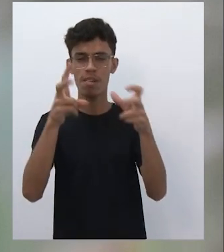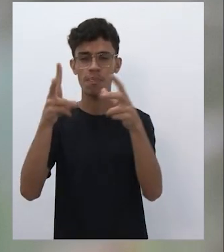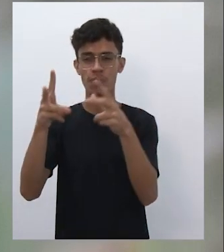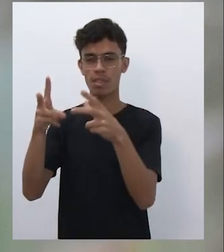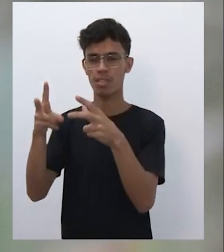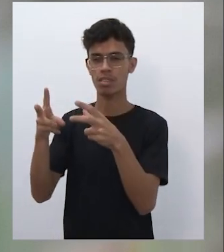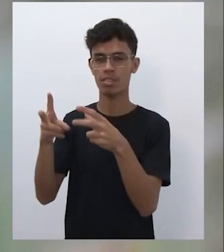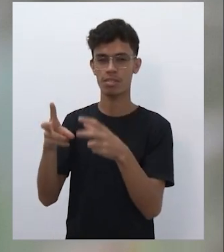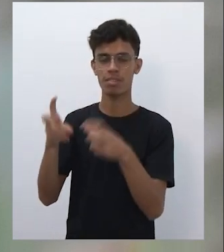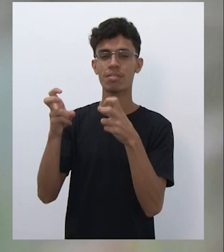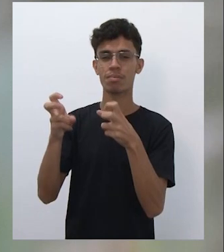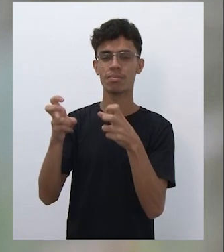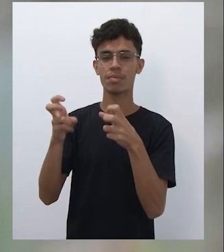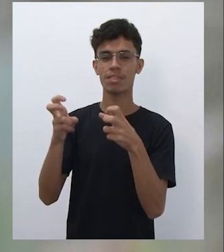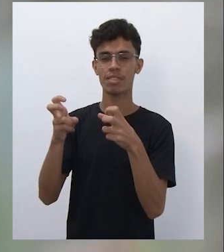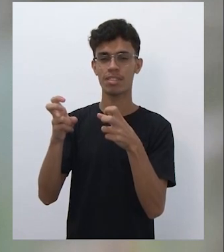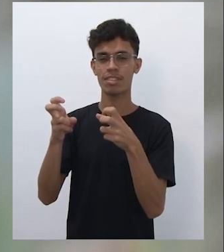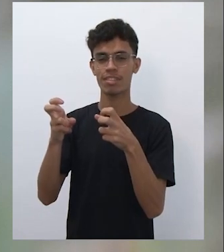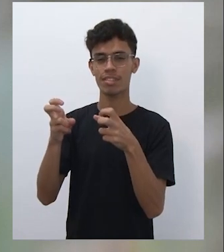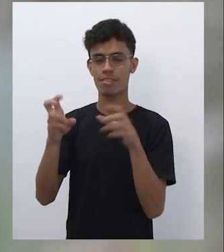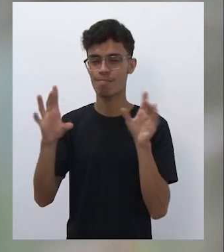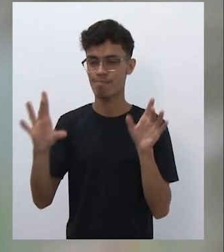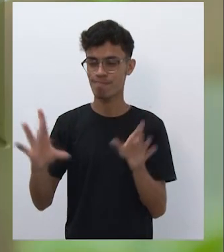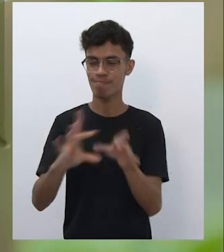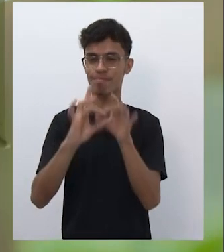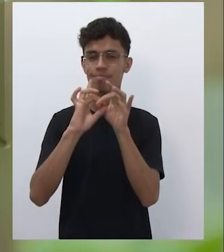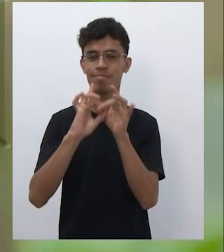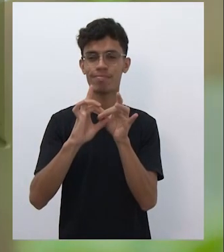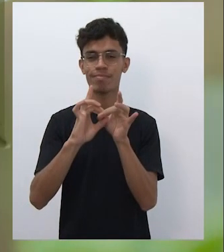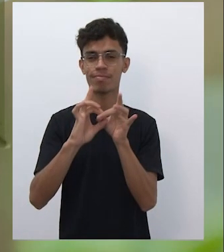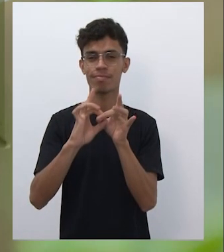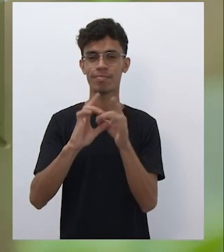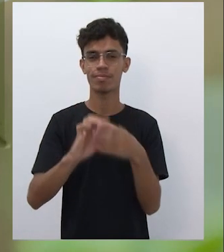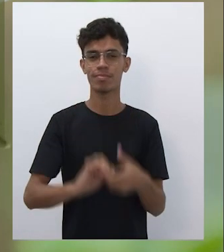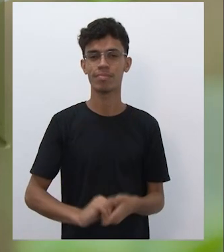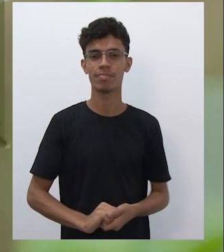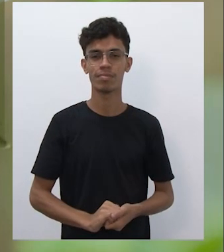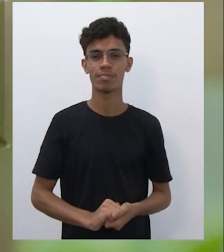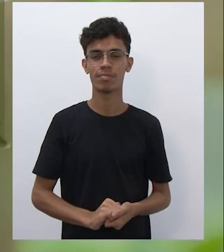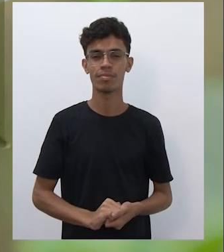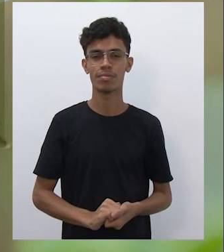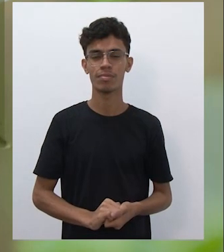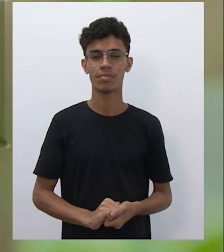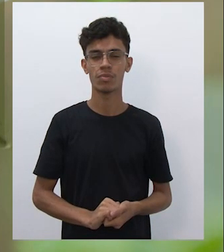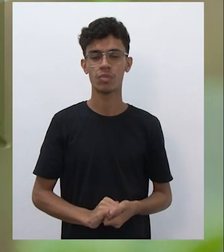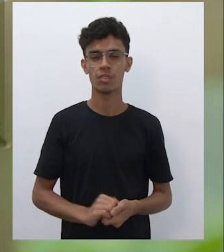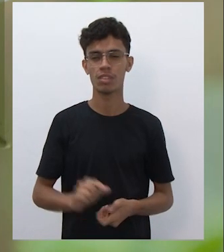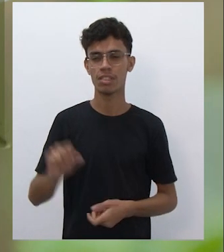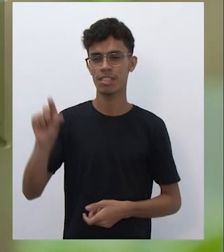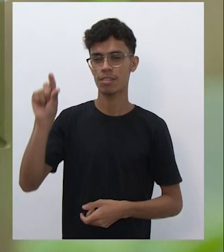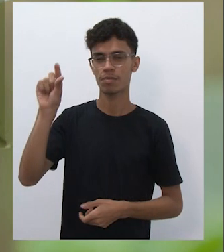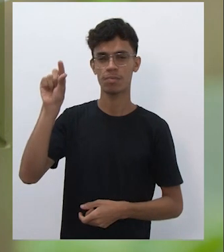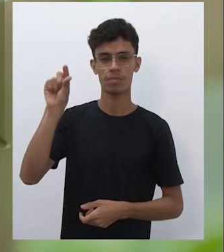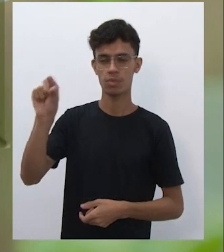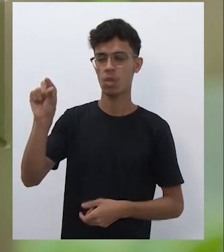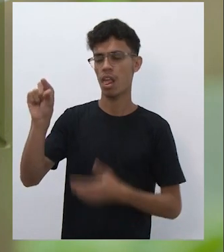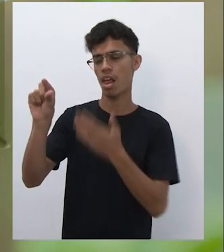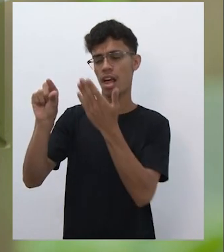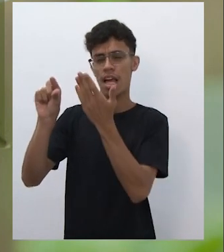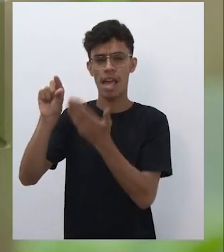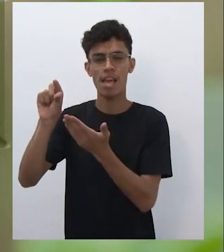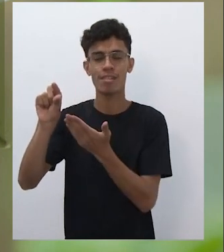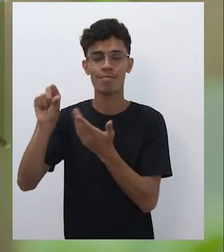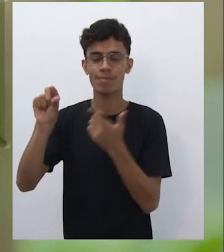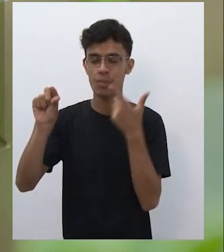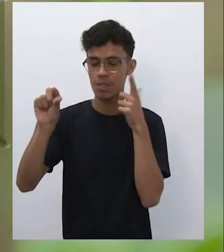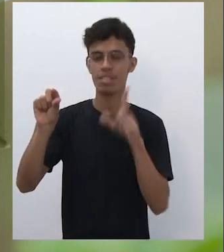pequeno beija-flor e se uniram para tentar apagar o fogo. Se esse animalzinho pode fazer a parte dele, nós